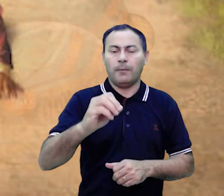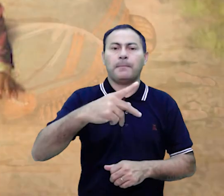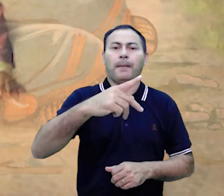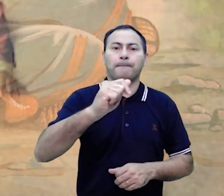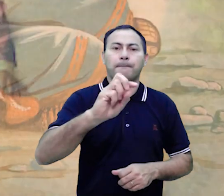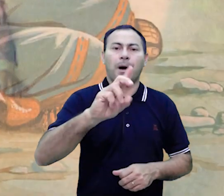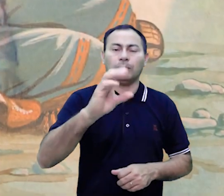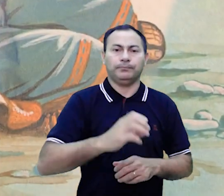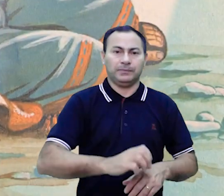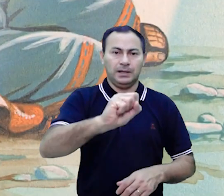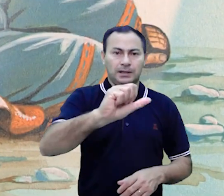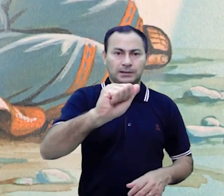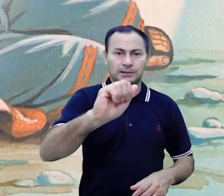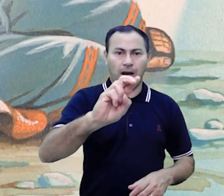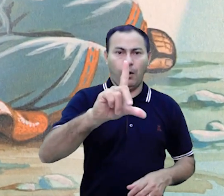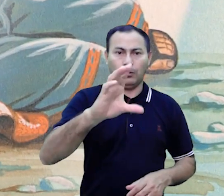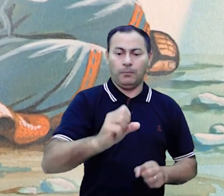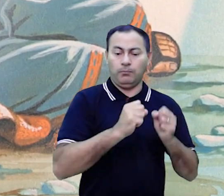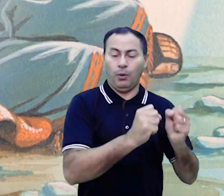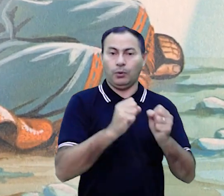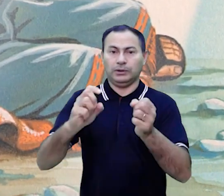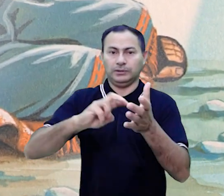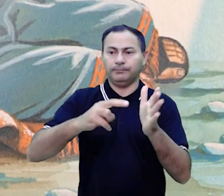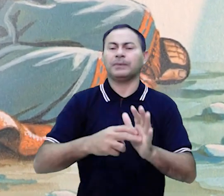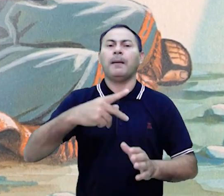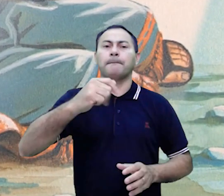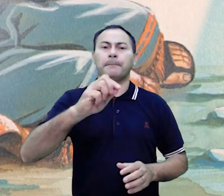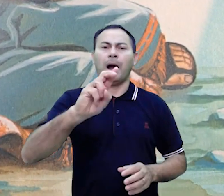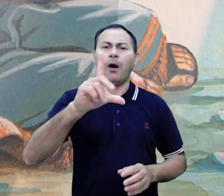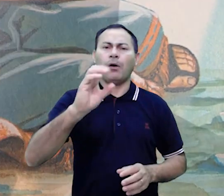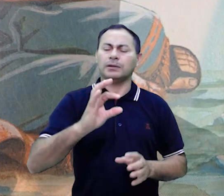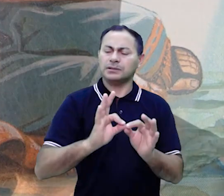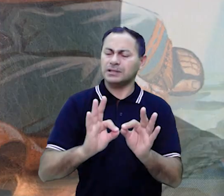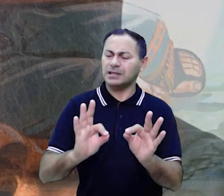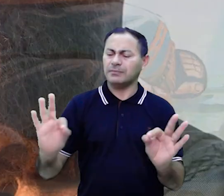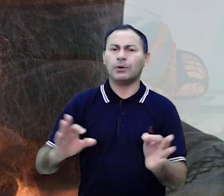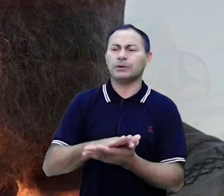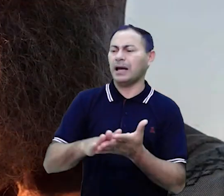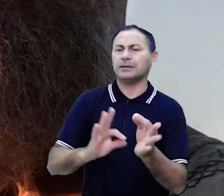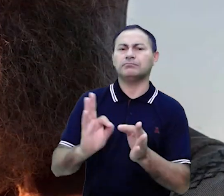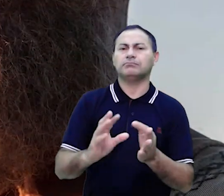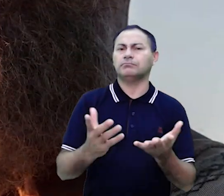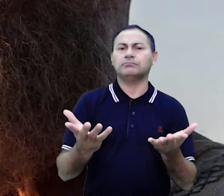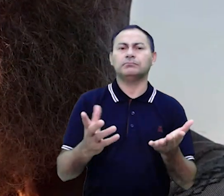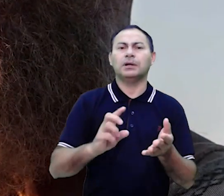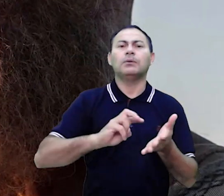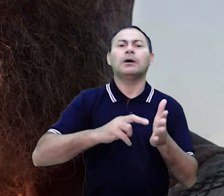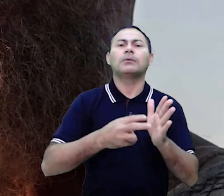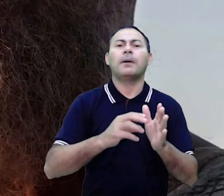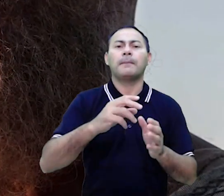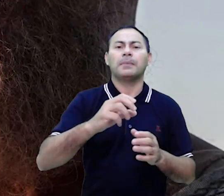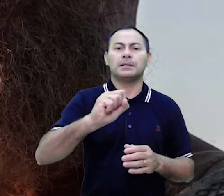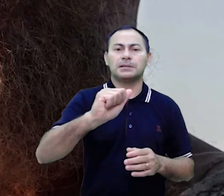Saulo para Paulo. Saulo quer dizer poderoso. Paulo significa pequeno ou ninguém. O que